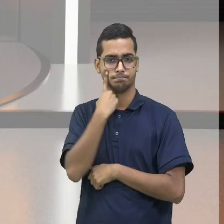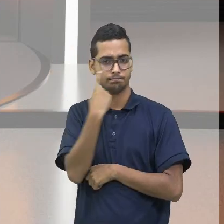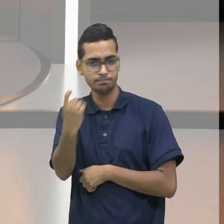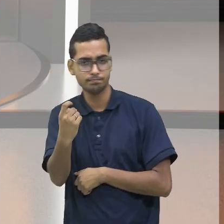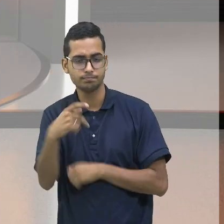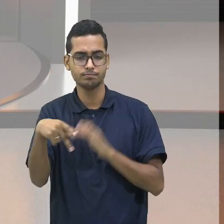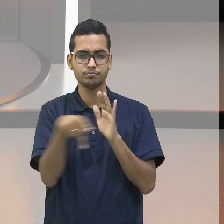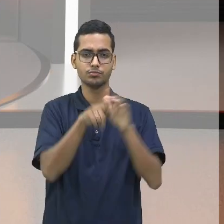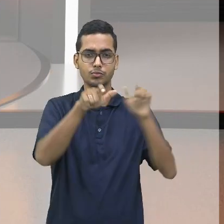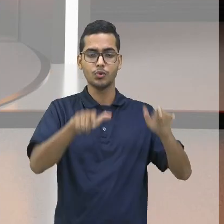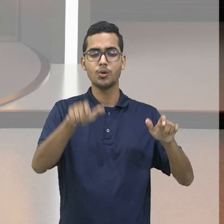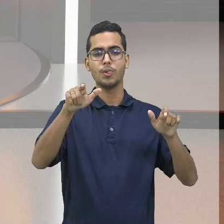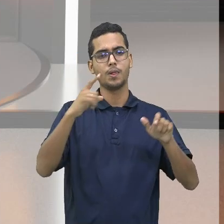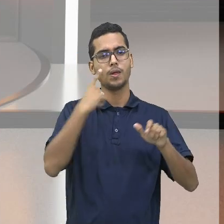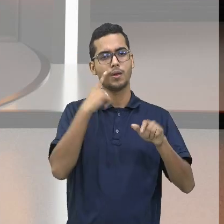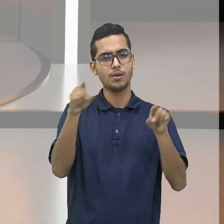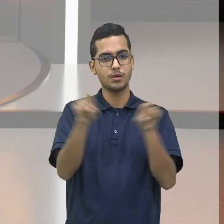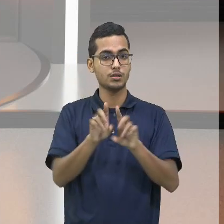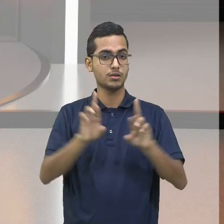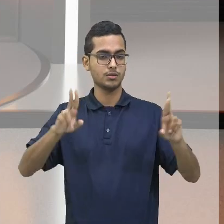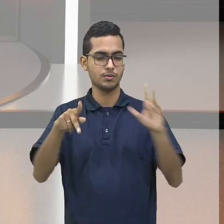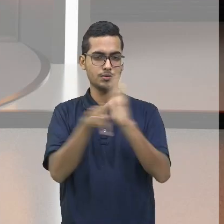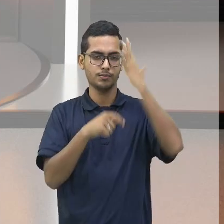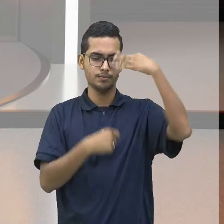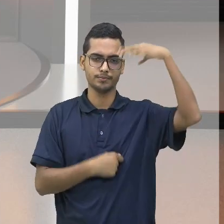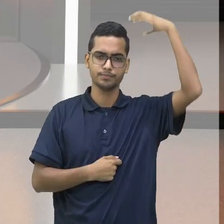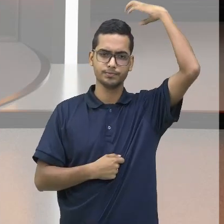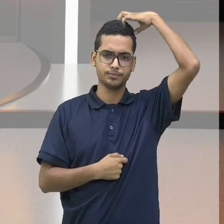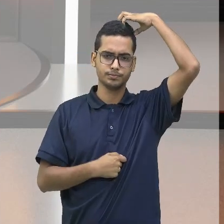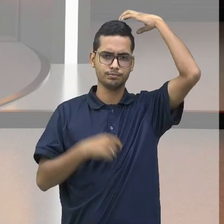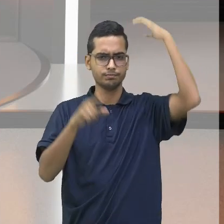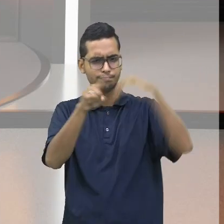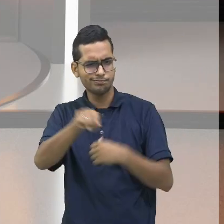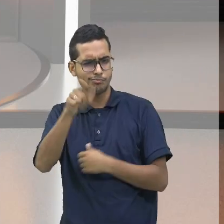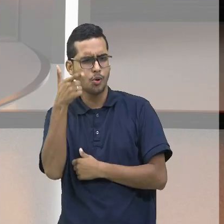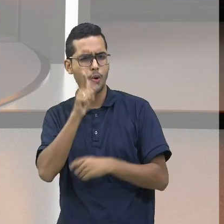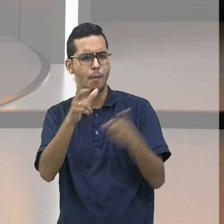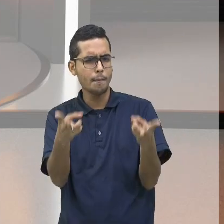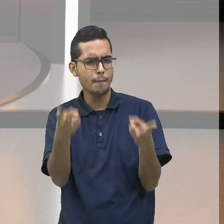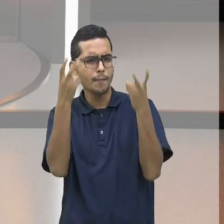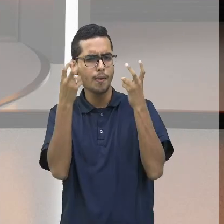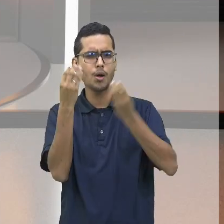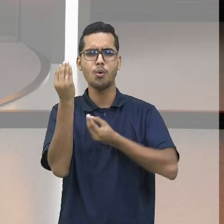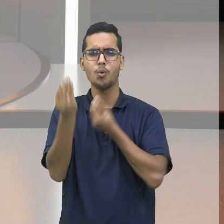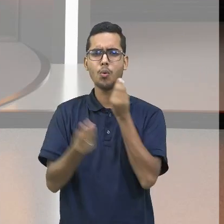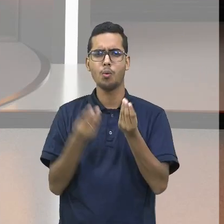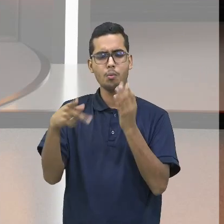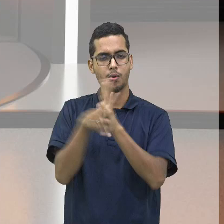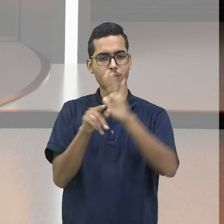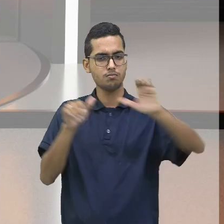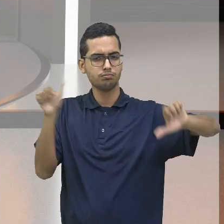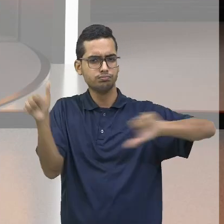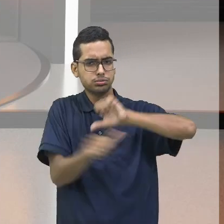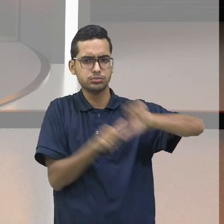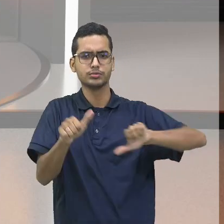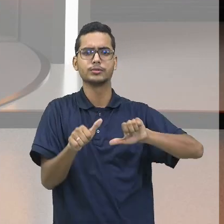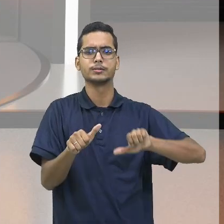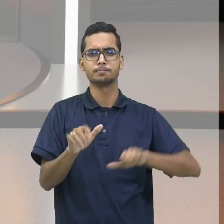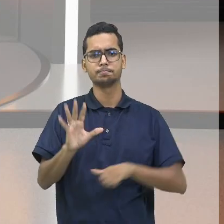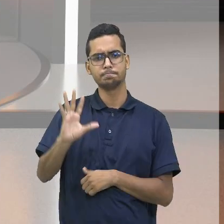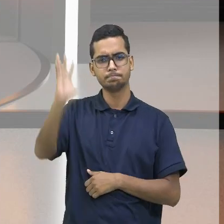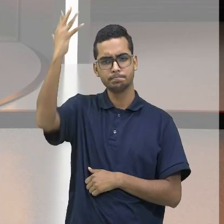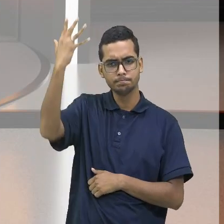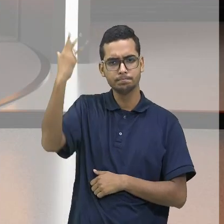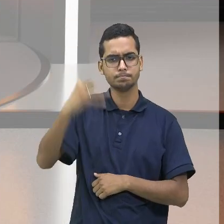do monarca. Então você está percebendo essa transição justamente de